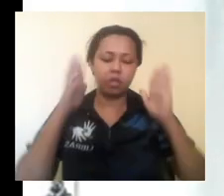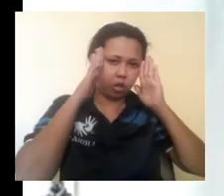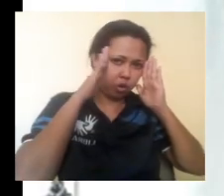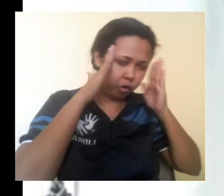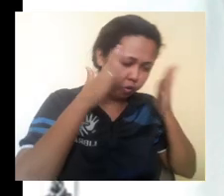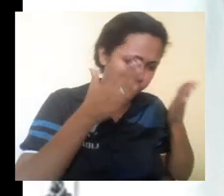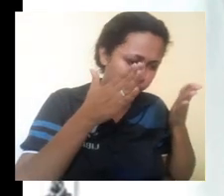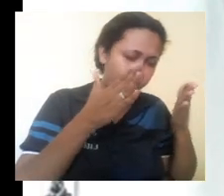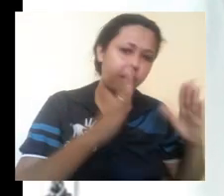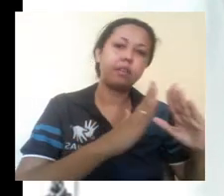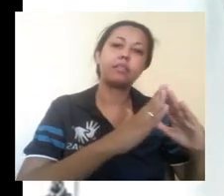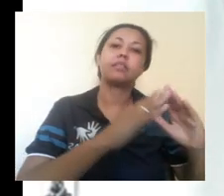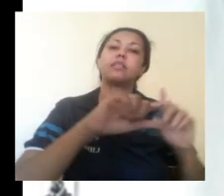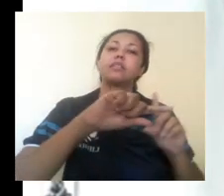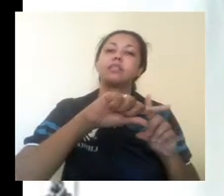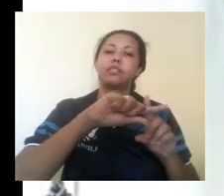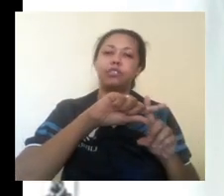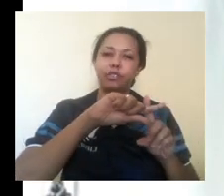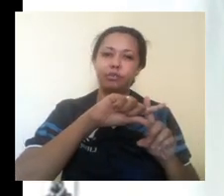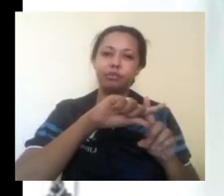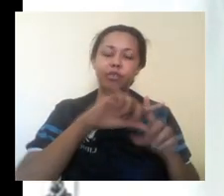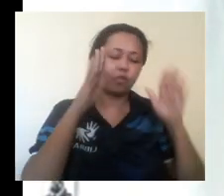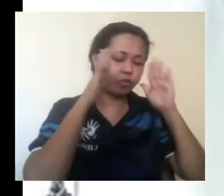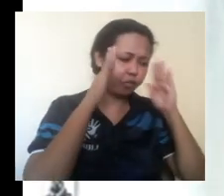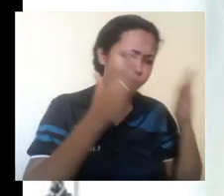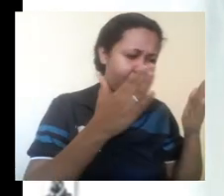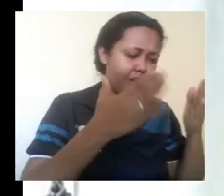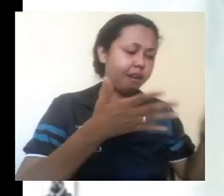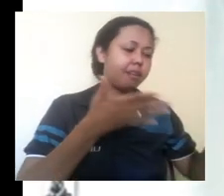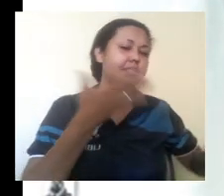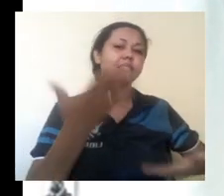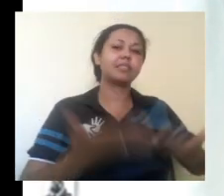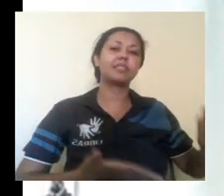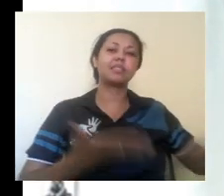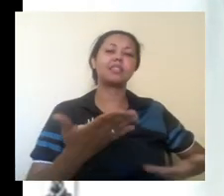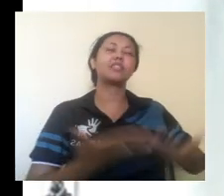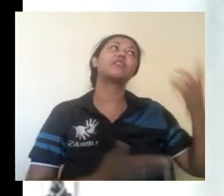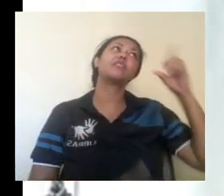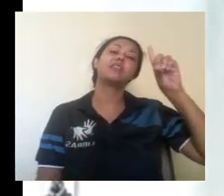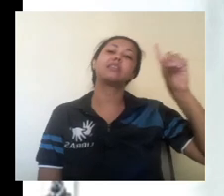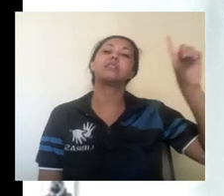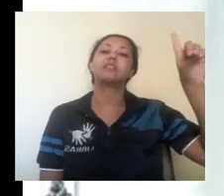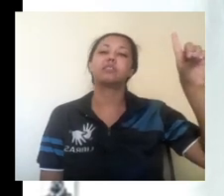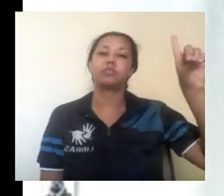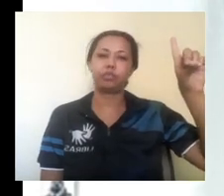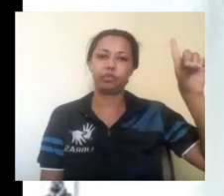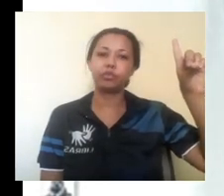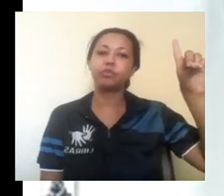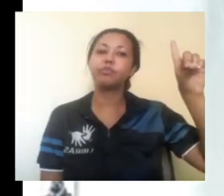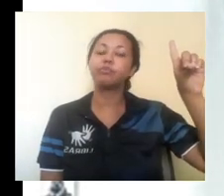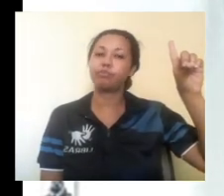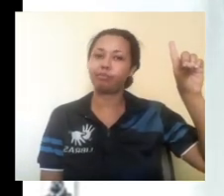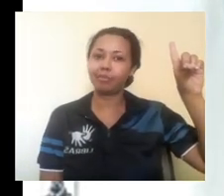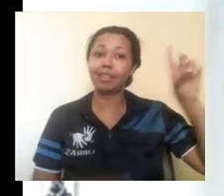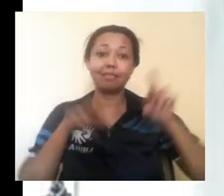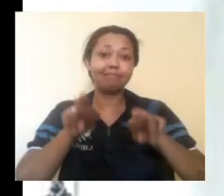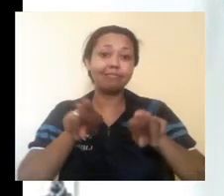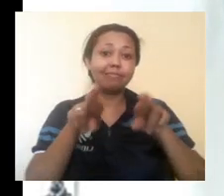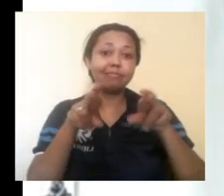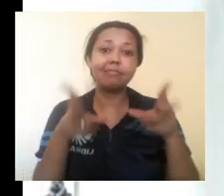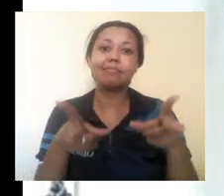você coloque seu foco no fato de que, enquanto você ainda não tem esse compromisso com o lar, com este ministério,